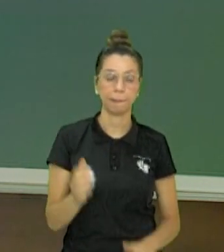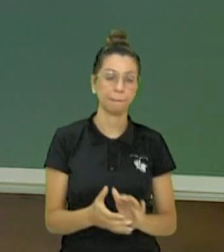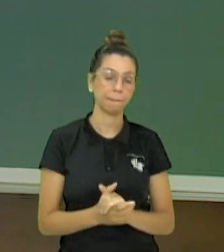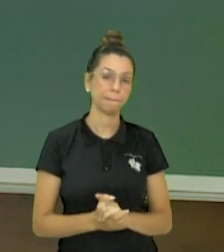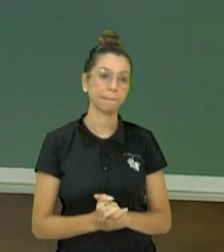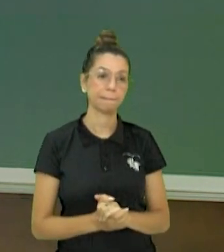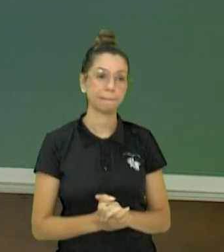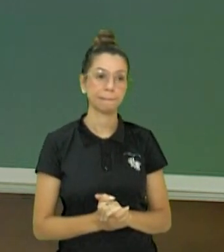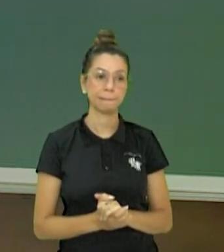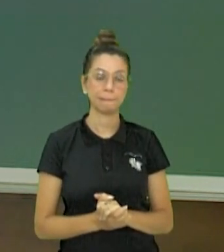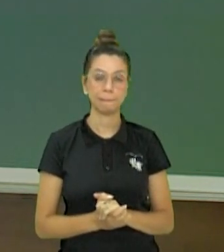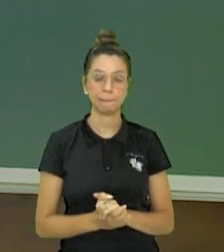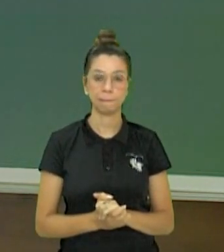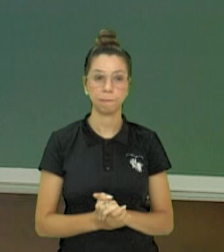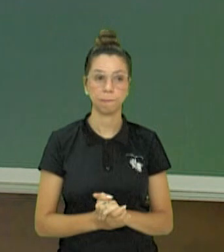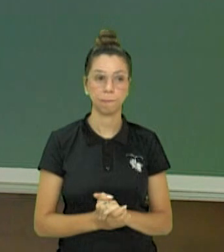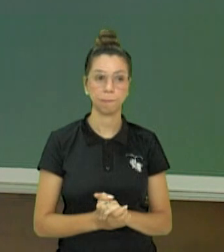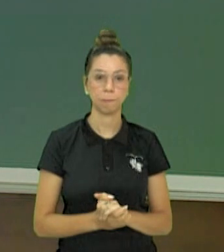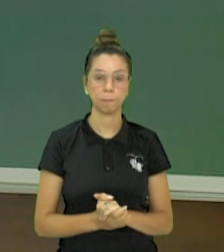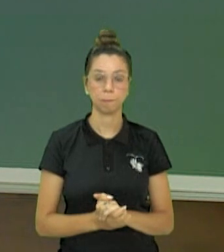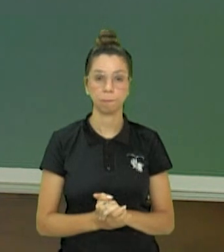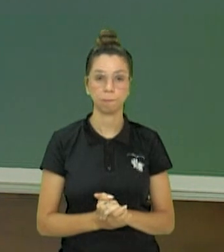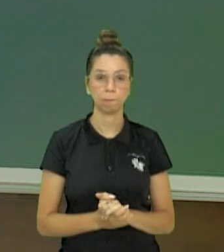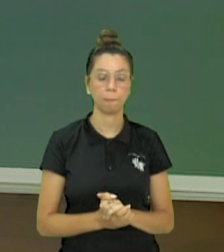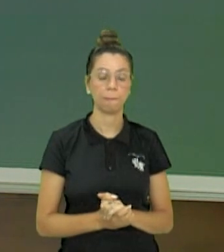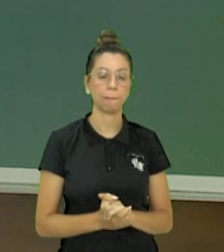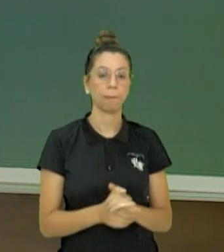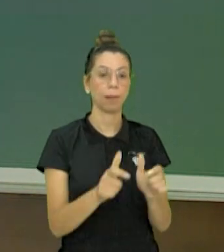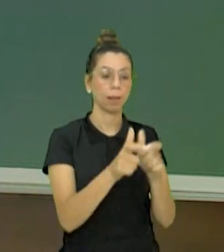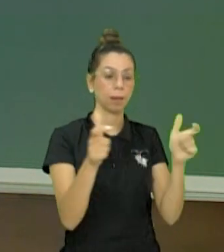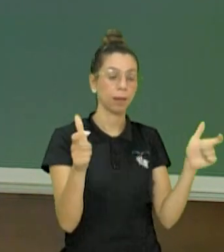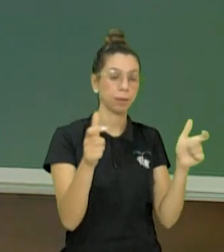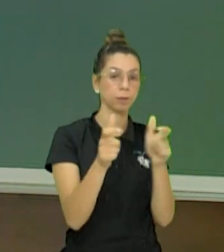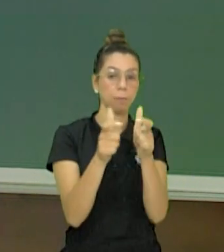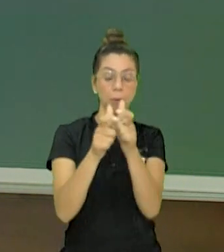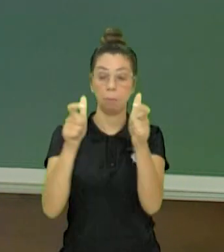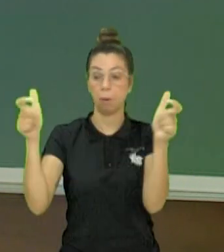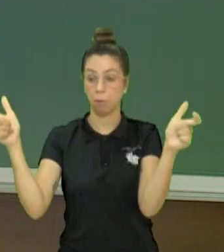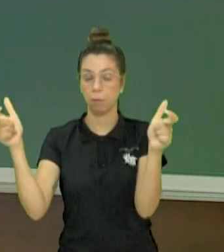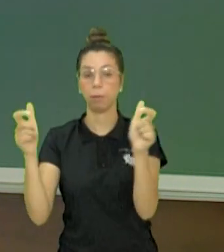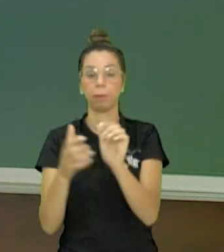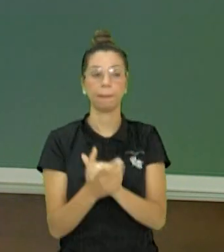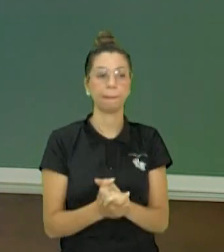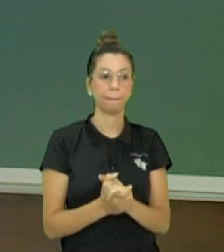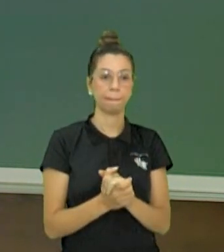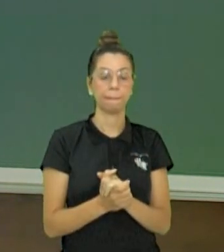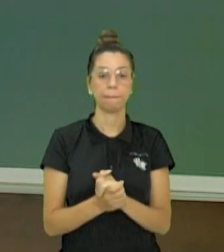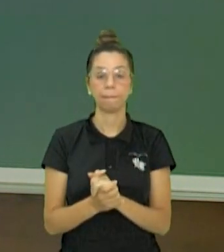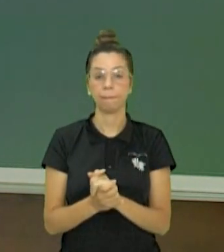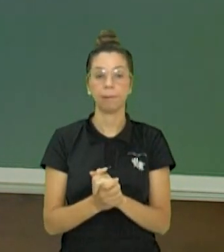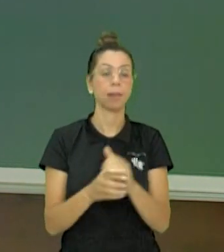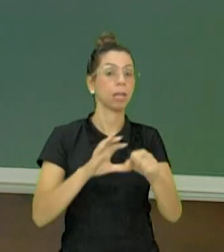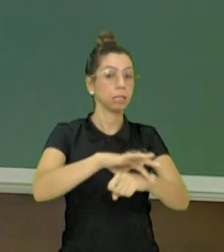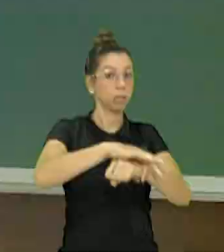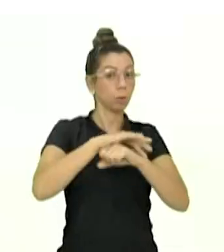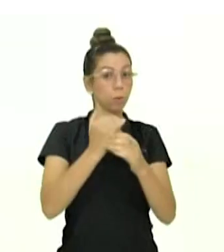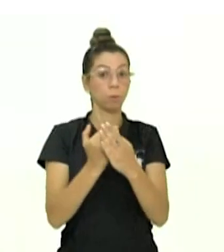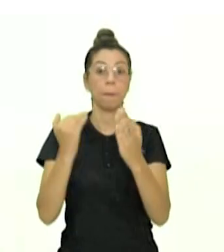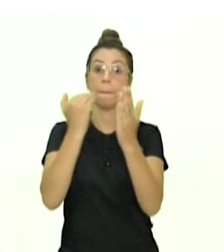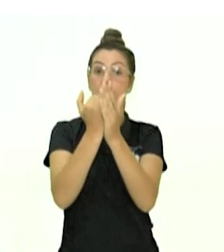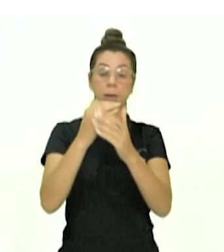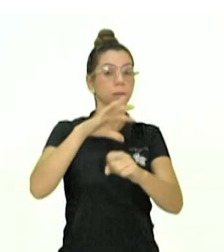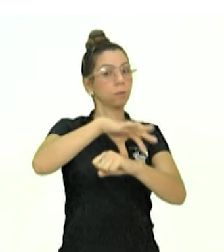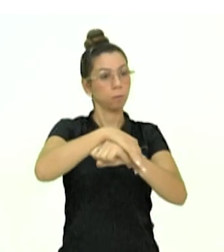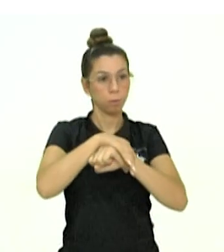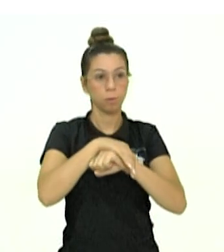smaller, menor. Big, bigger, grande, maior. Safe, safer, seguro, mais seguro.